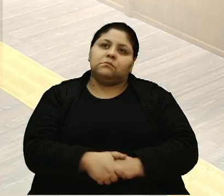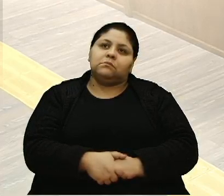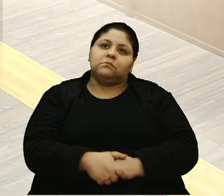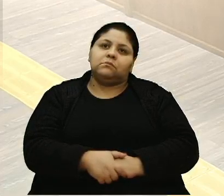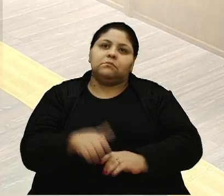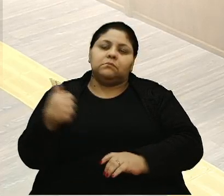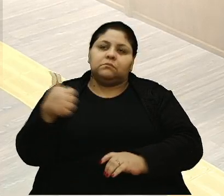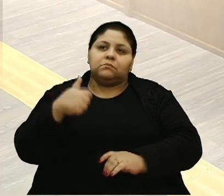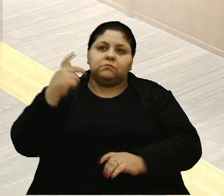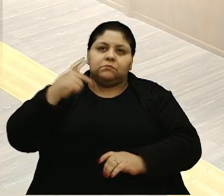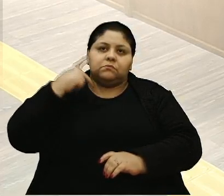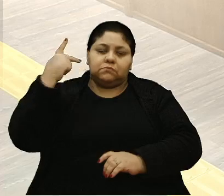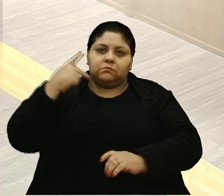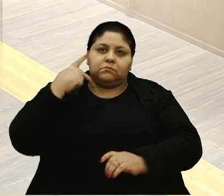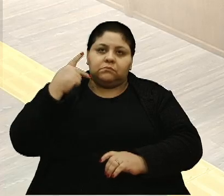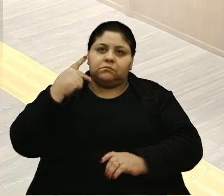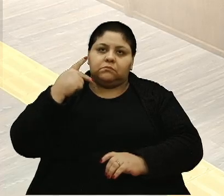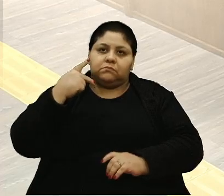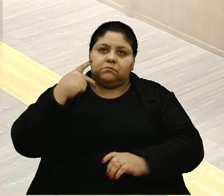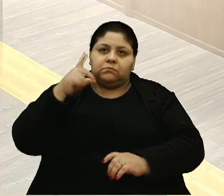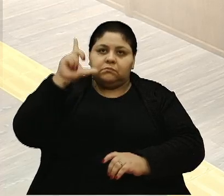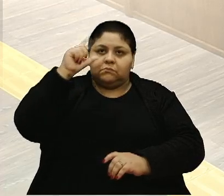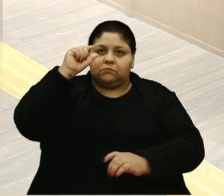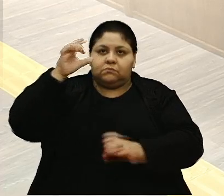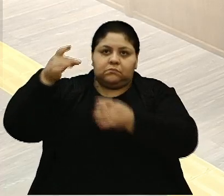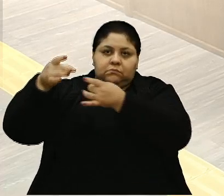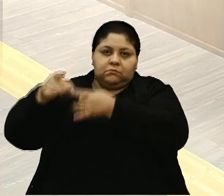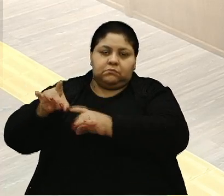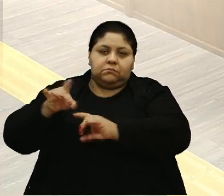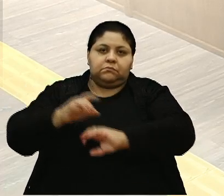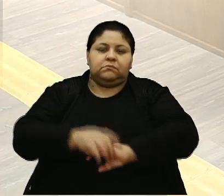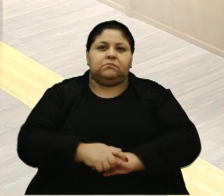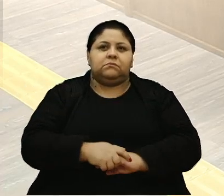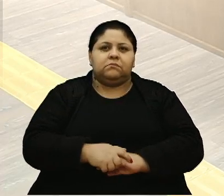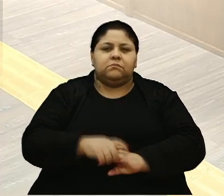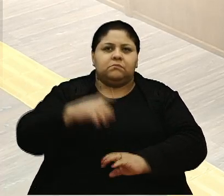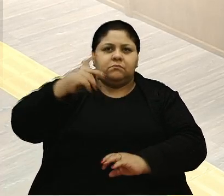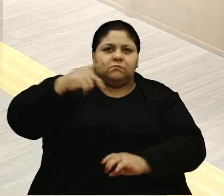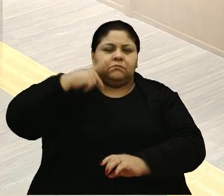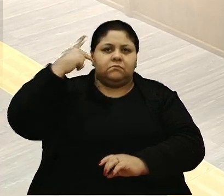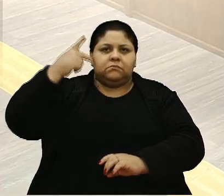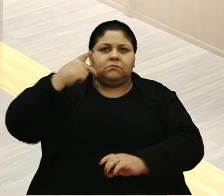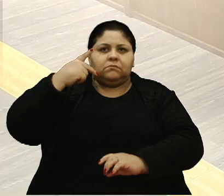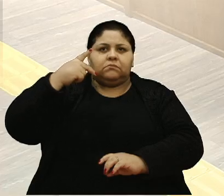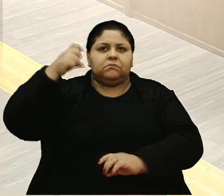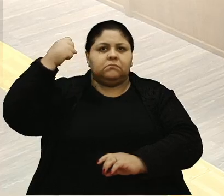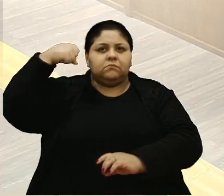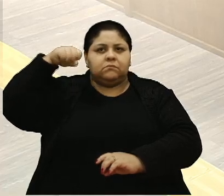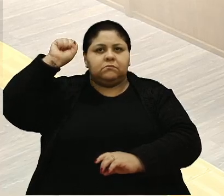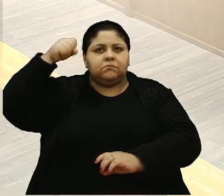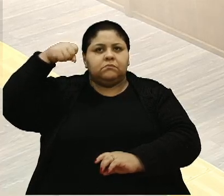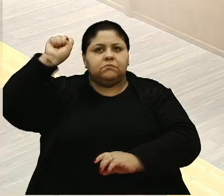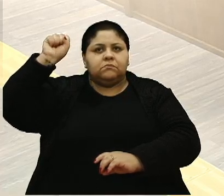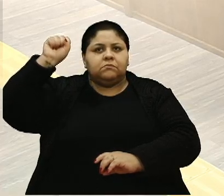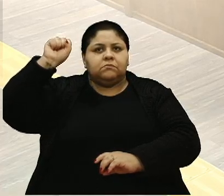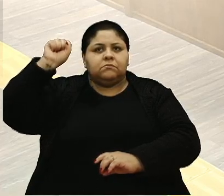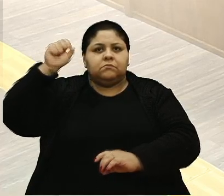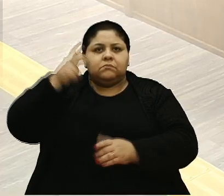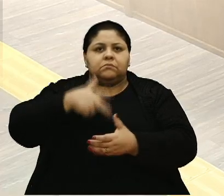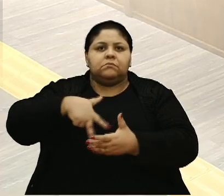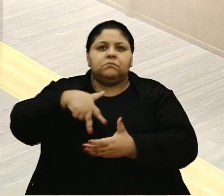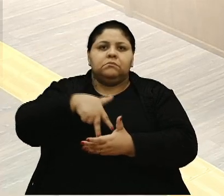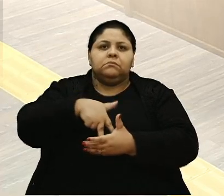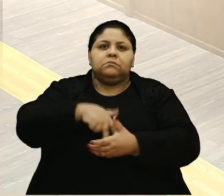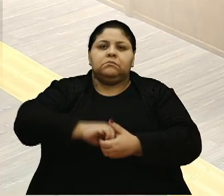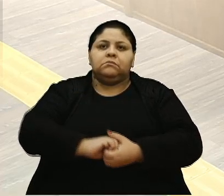Primeiro vereador inscrito, um pequeno expediente, vereador Scalco, prejudicado. Vereador Clóvis Xuxa, na tribuna.